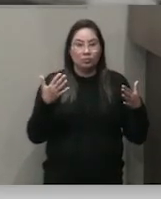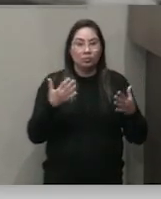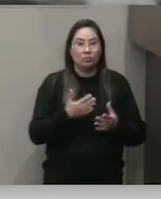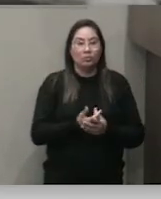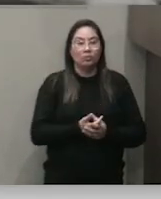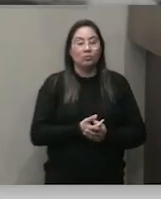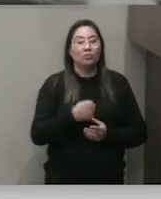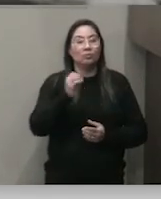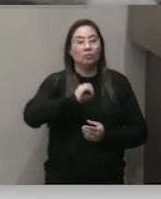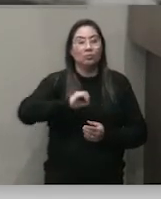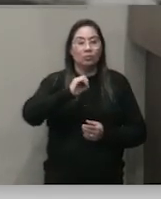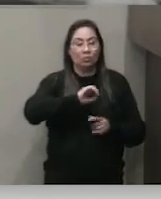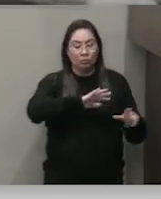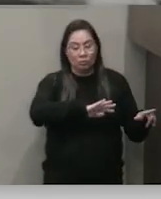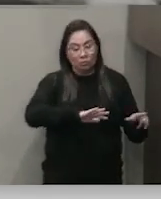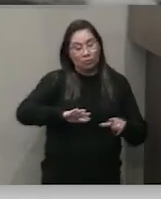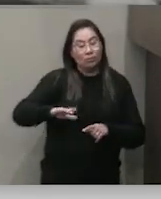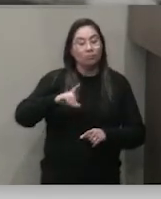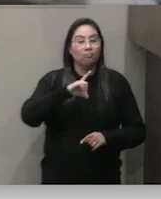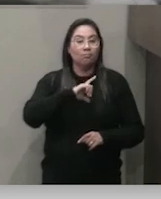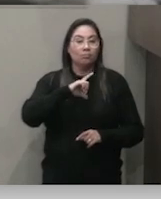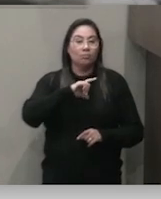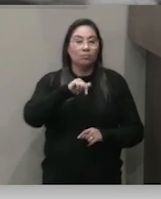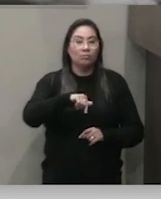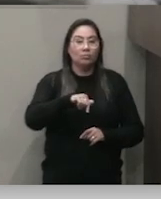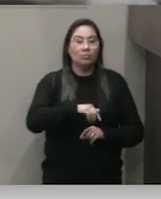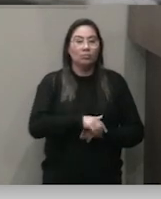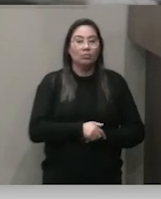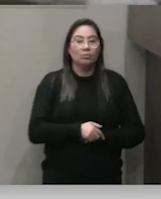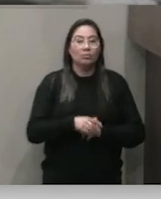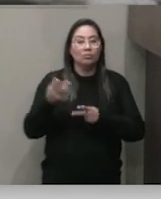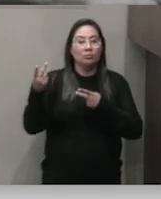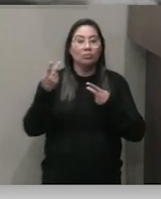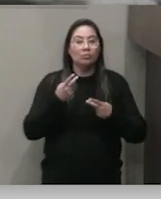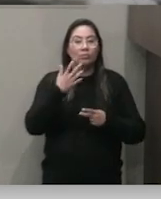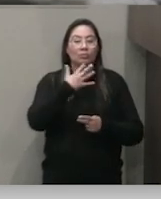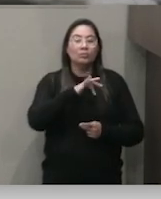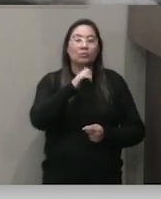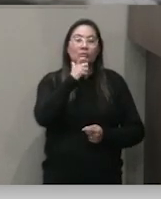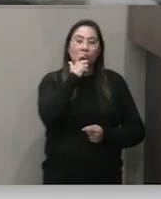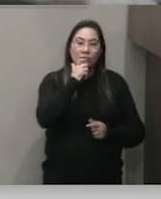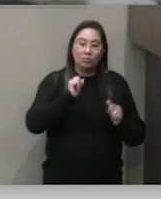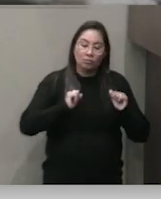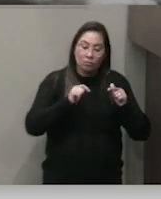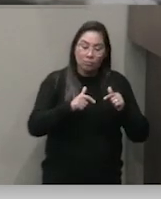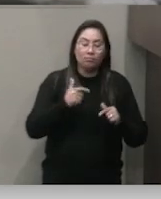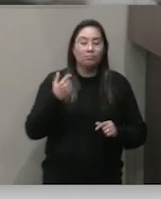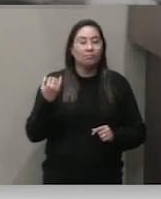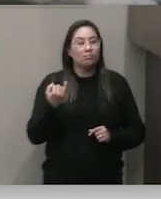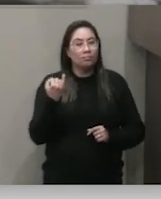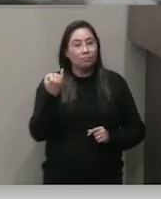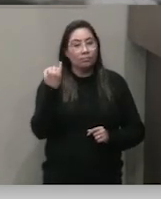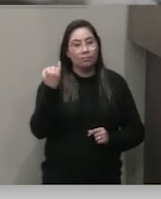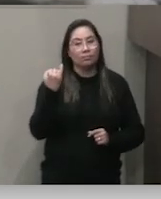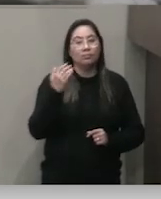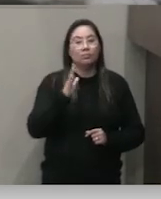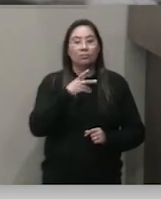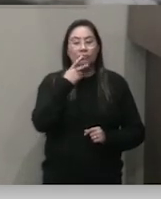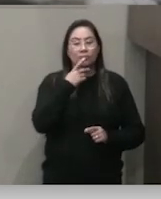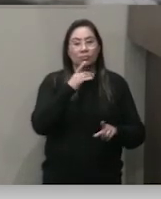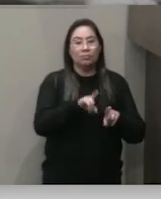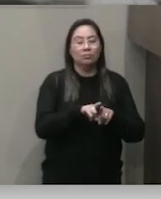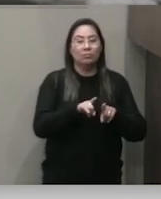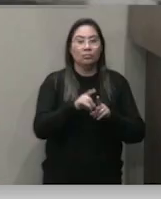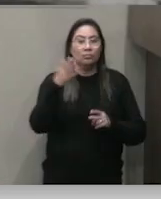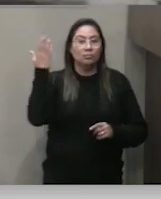pela excelente semana que tivemos aqui, né? A visita das crianças foi uma ação nobre, que com certeza, eu já falei numa outra